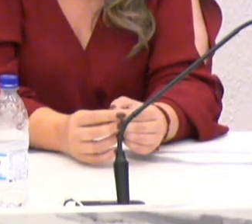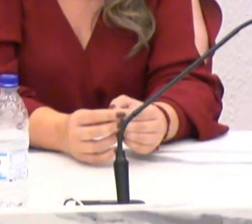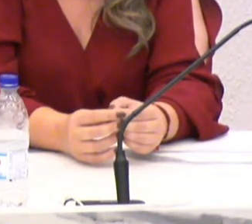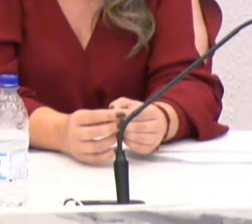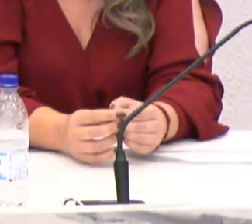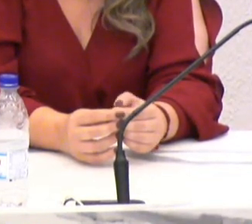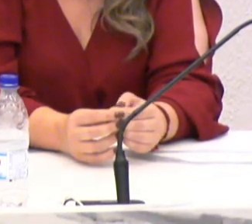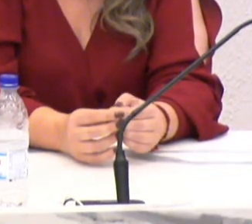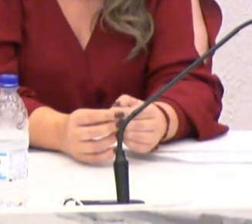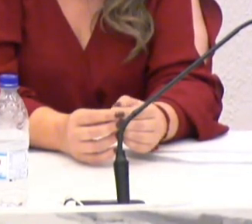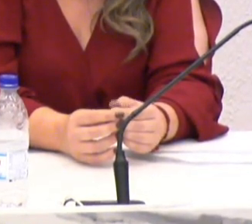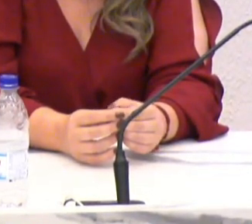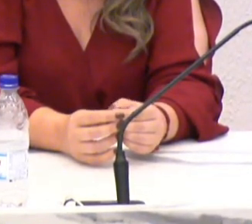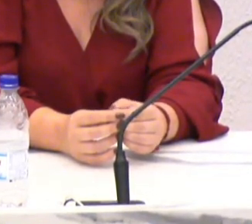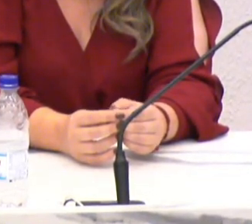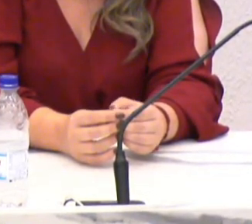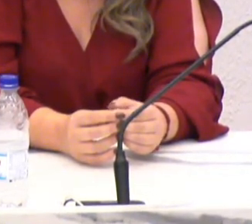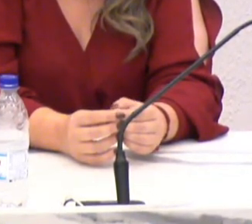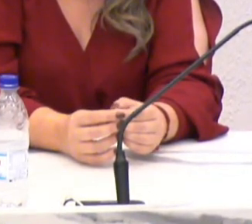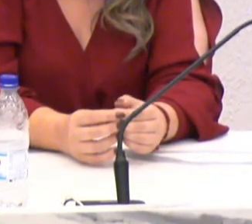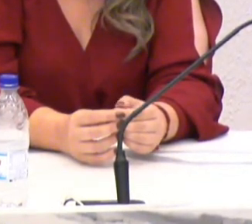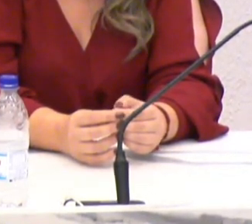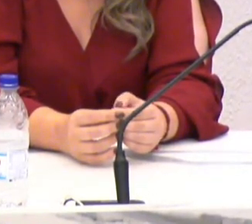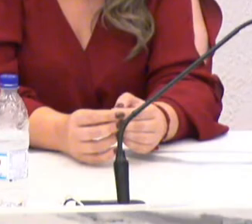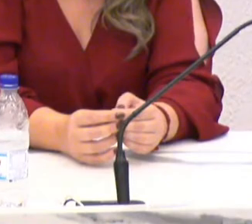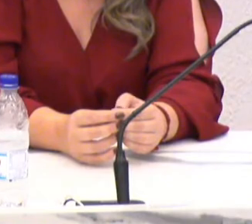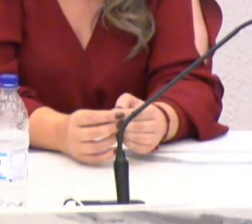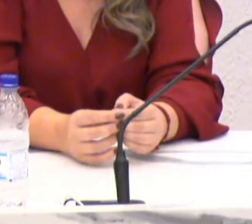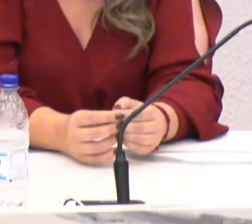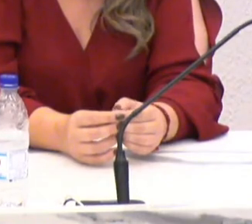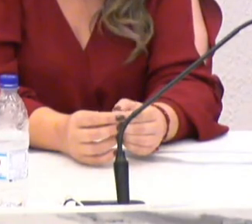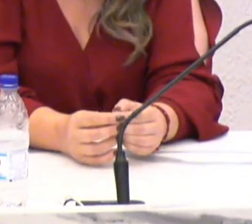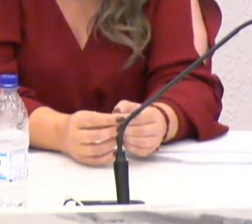mulheres. Muito obrigada, que seja uma noite de fato memorável.